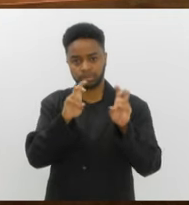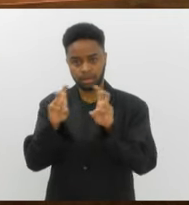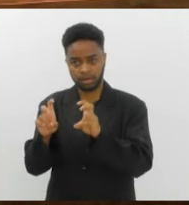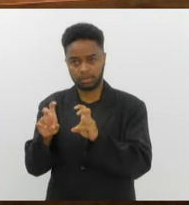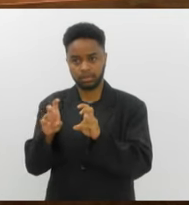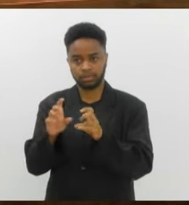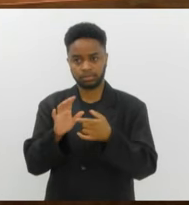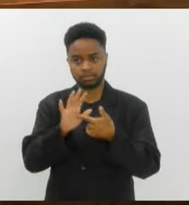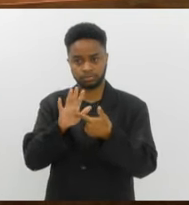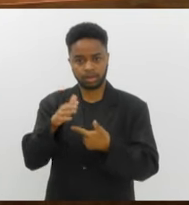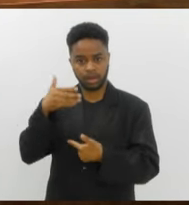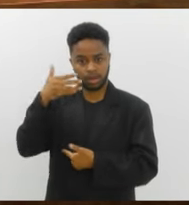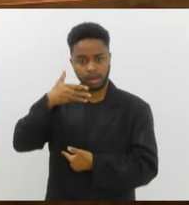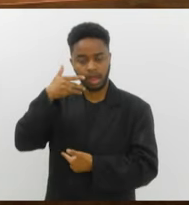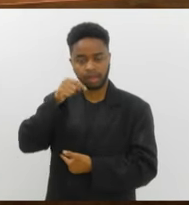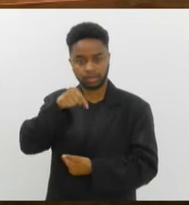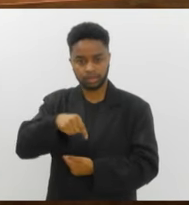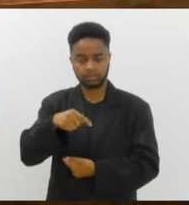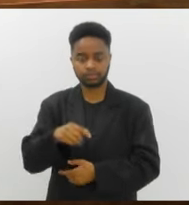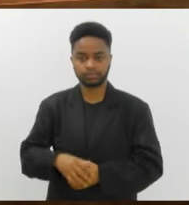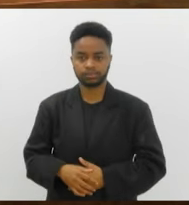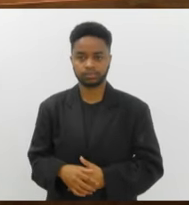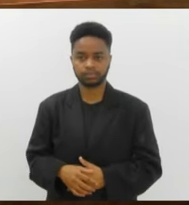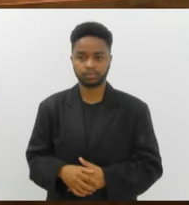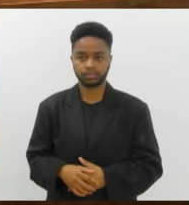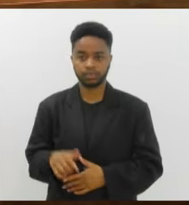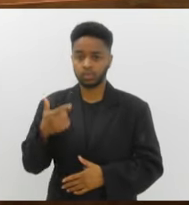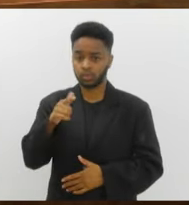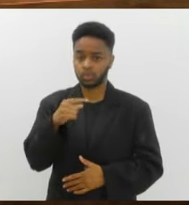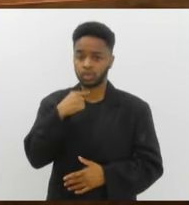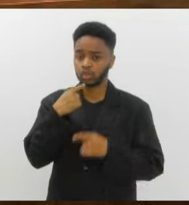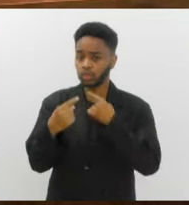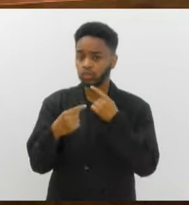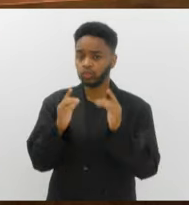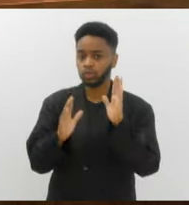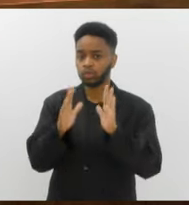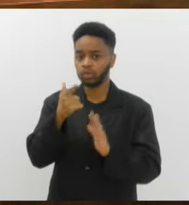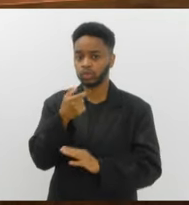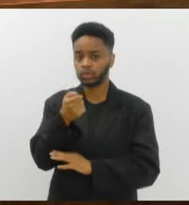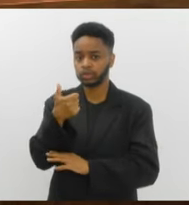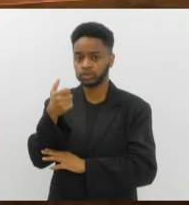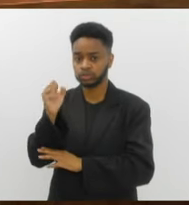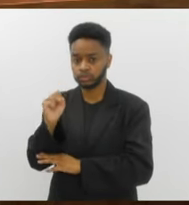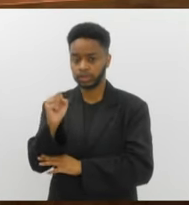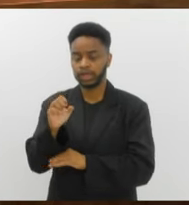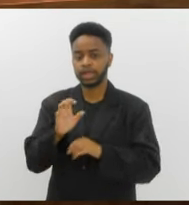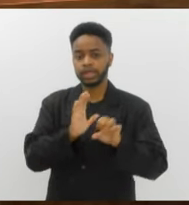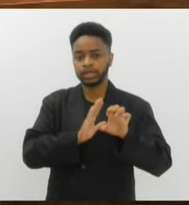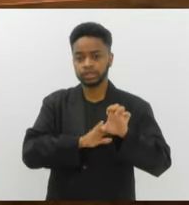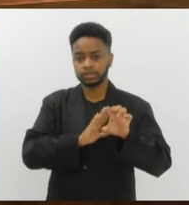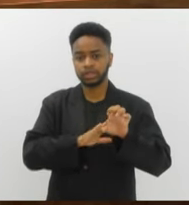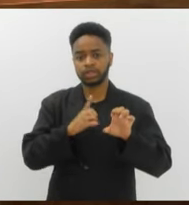aos anais dessa casa. Você não tem a dúvida que, antes de 2018, a esquerda tinha vida